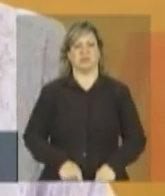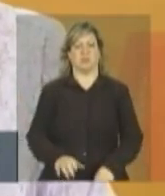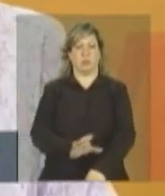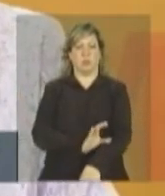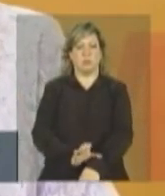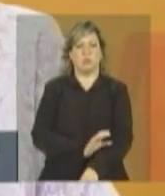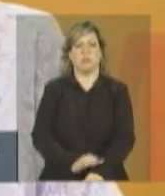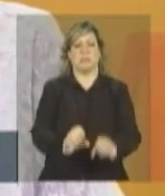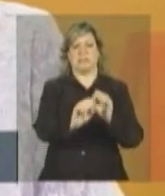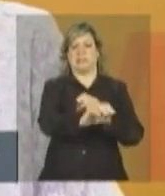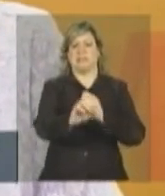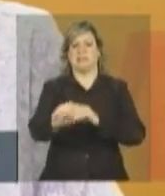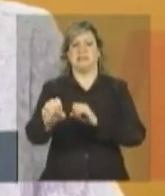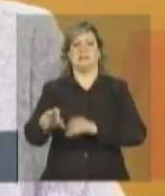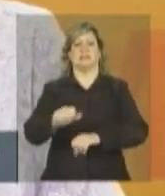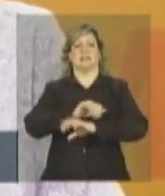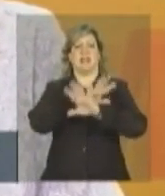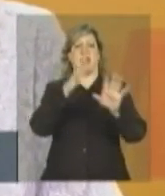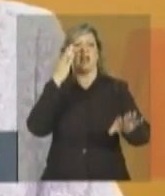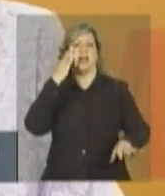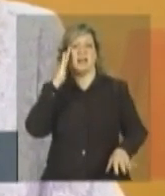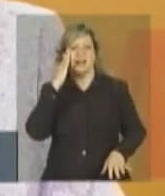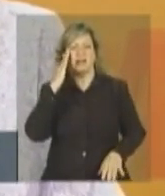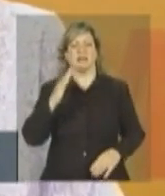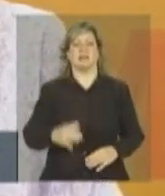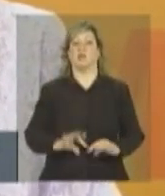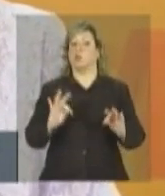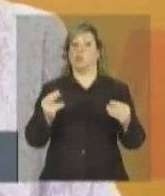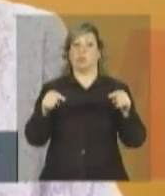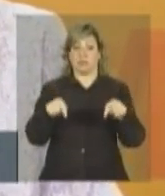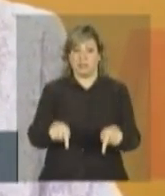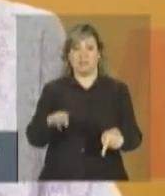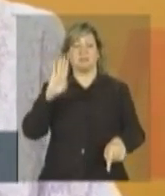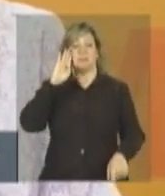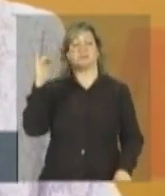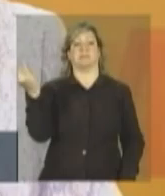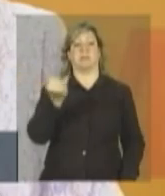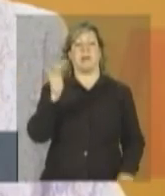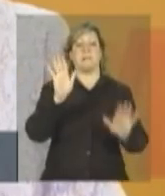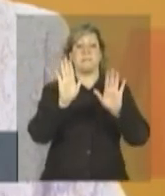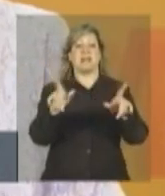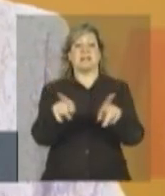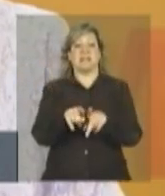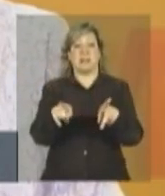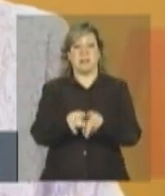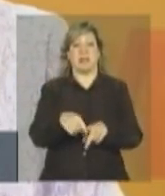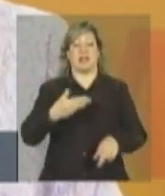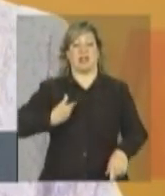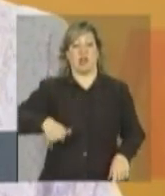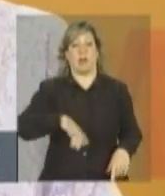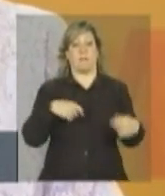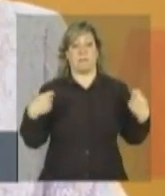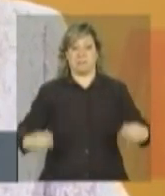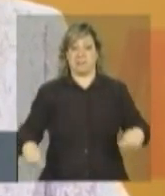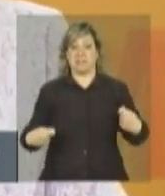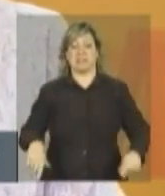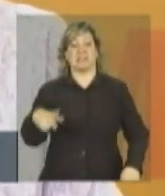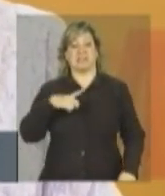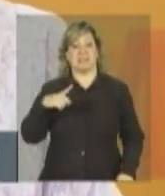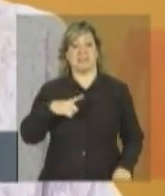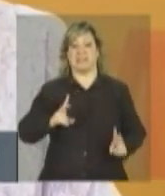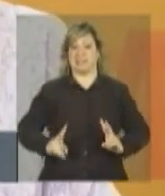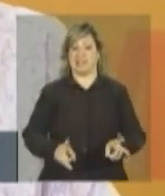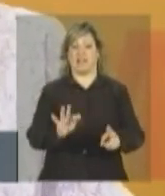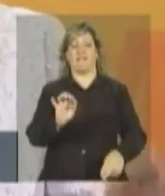capacitar, esclarecer, tudo isso é fundamental, mas também nós temos de ter sempre